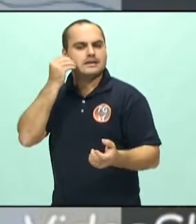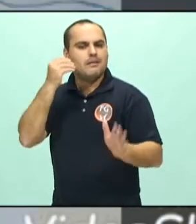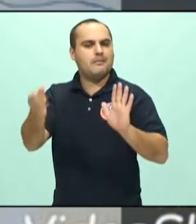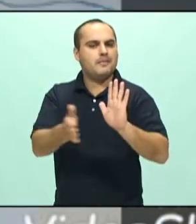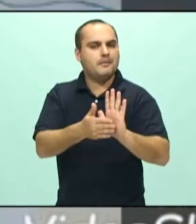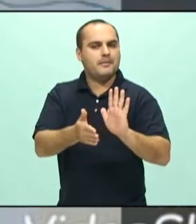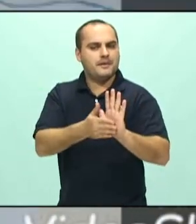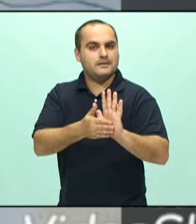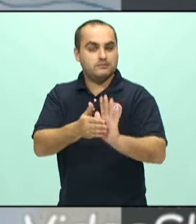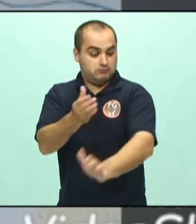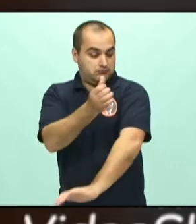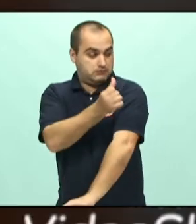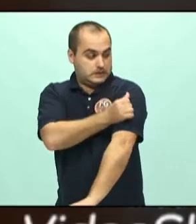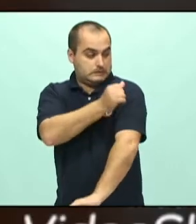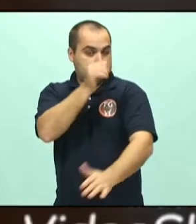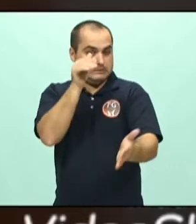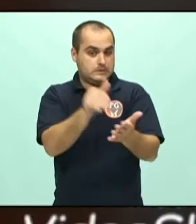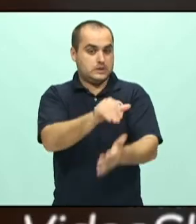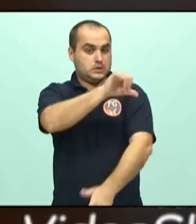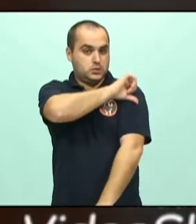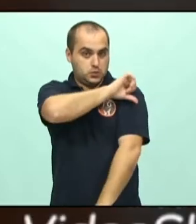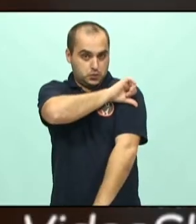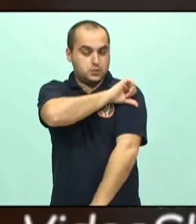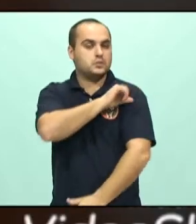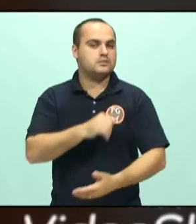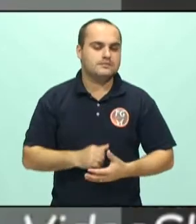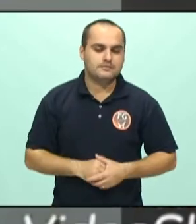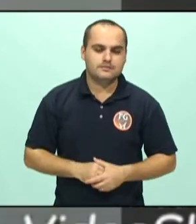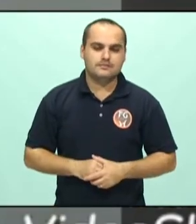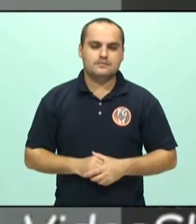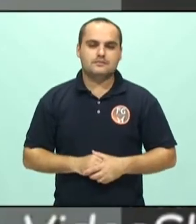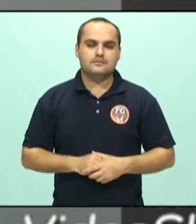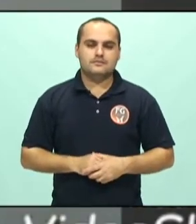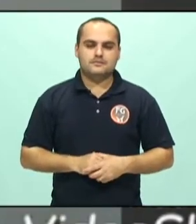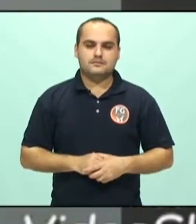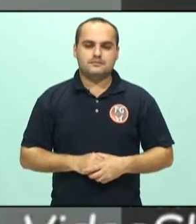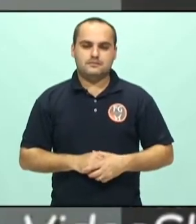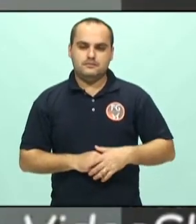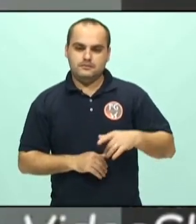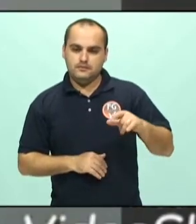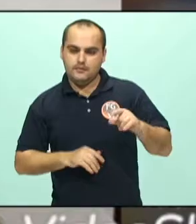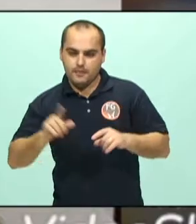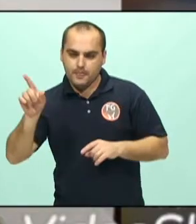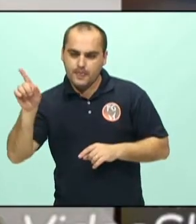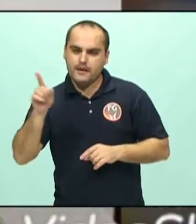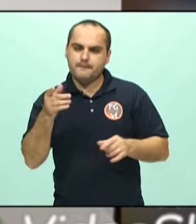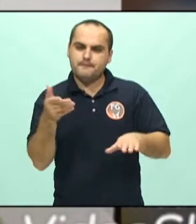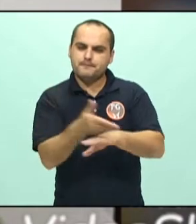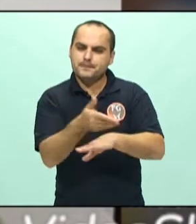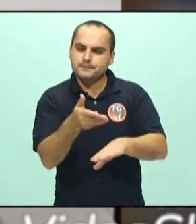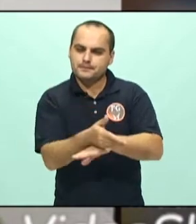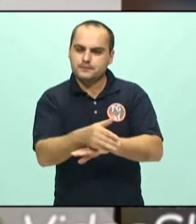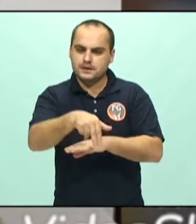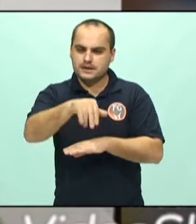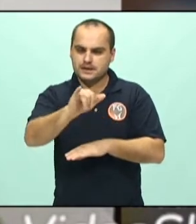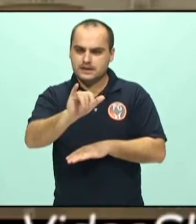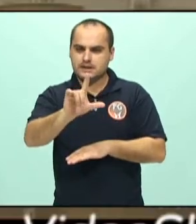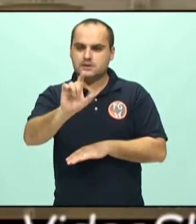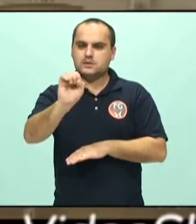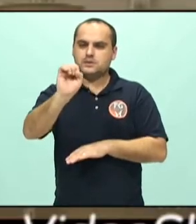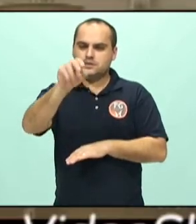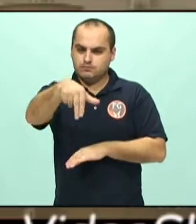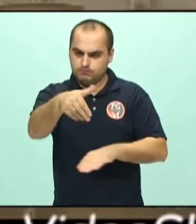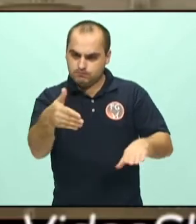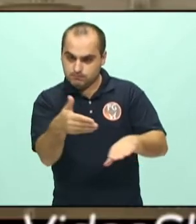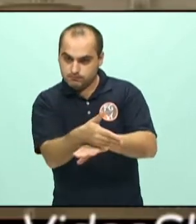Do 6º ao 9º ano, que o 6º ano, como eu te falei, ele participou a partir da obra do Nilson Weber, né?